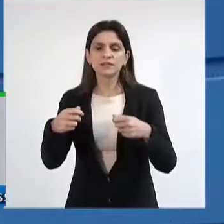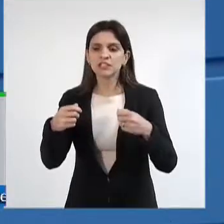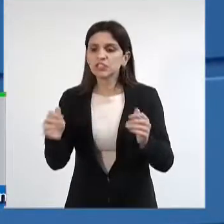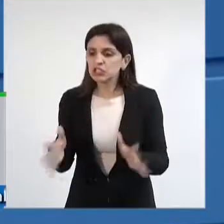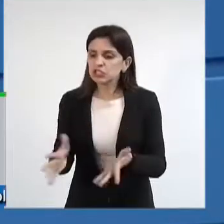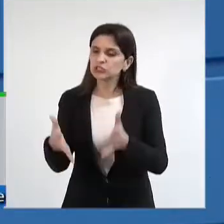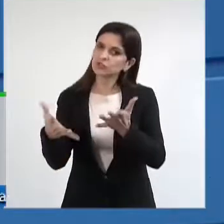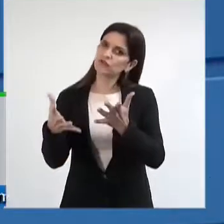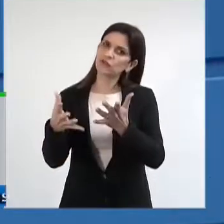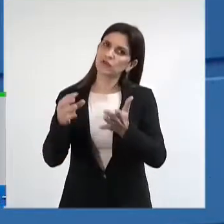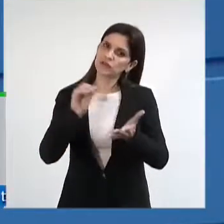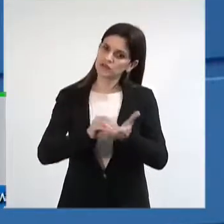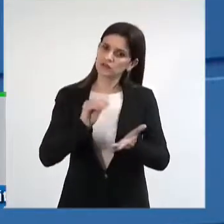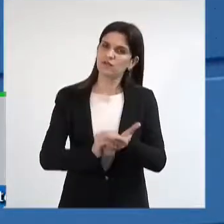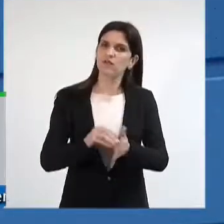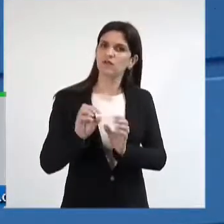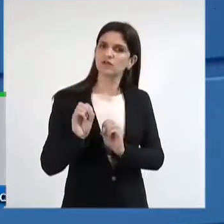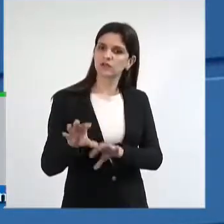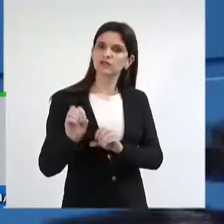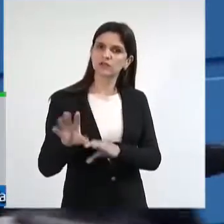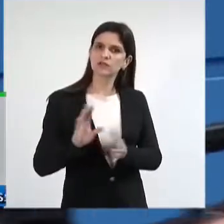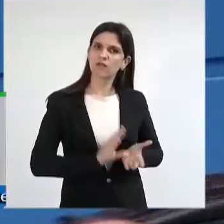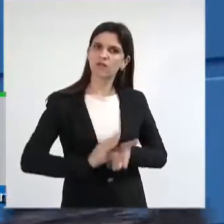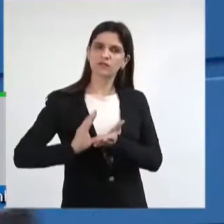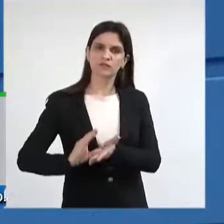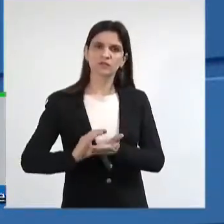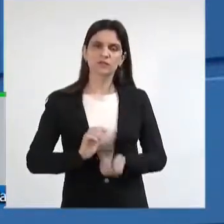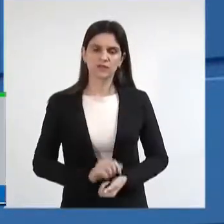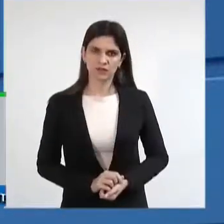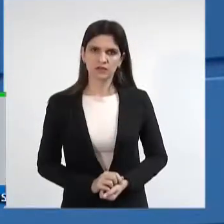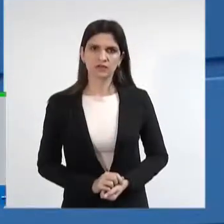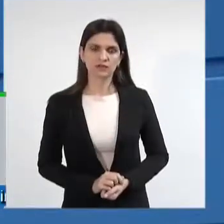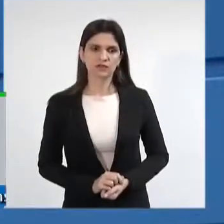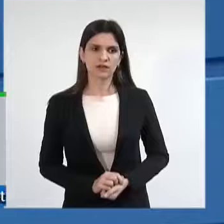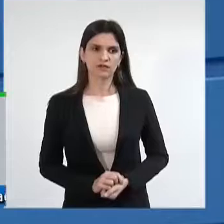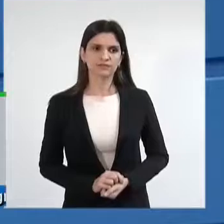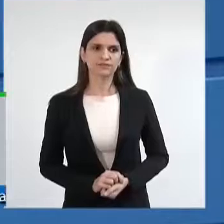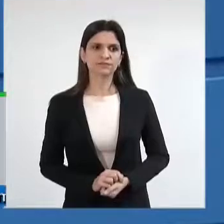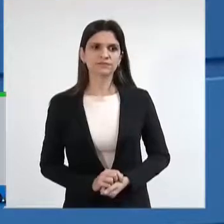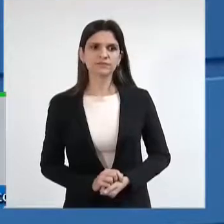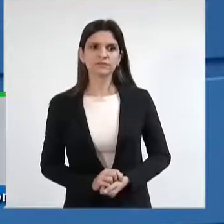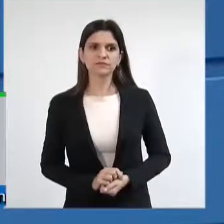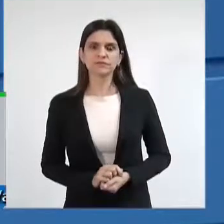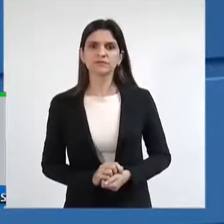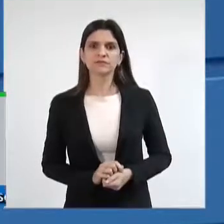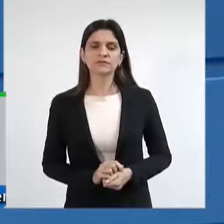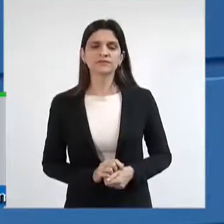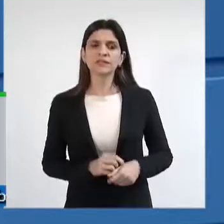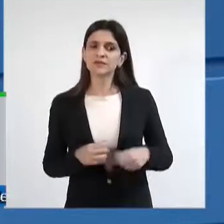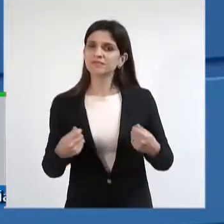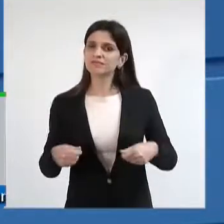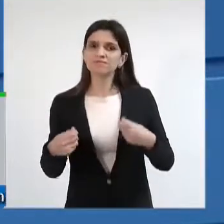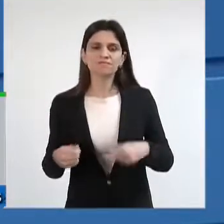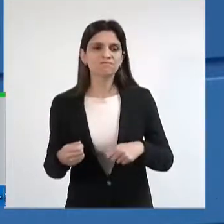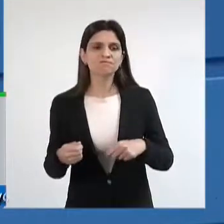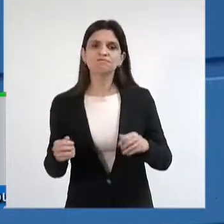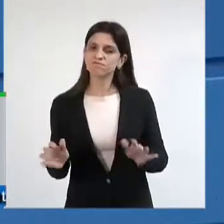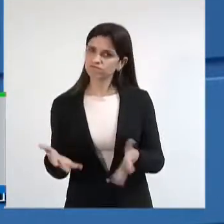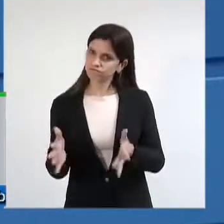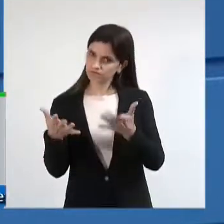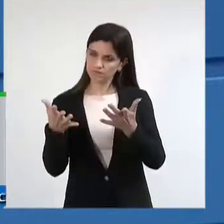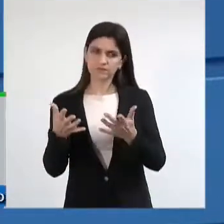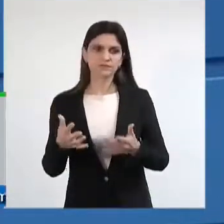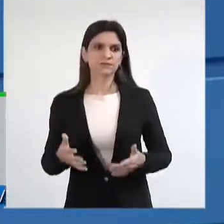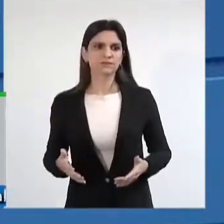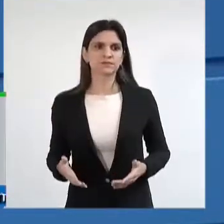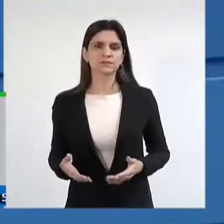Isso em todos os países. Só que a Espanha demorou 30 anos para fazer isso. O Brasil está demorando mais de 100 e não vai conseguir fazer. O que eu